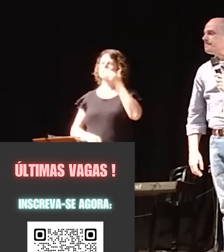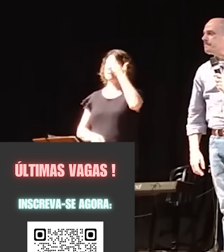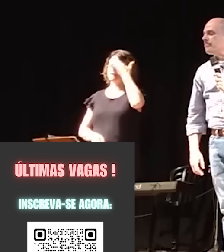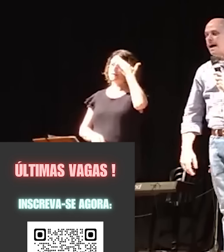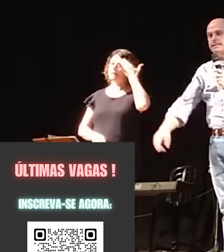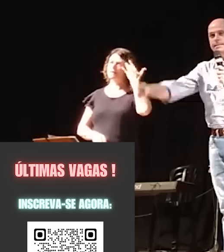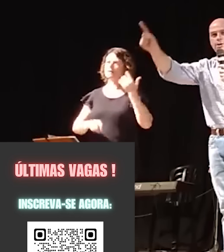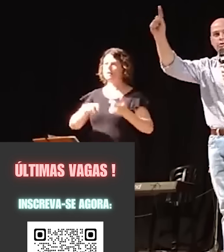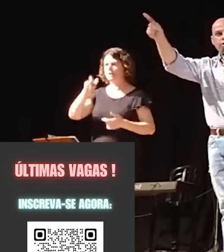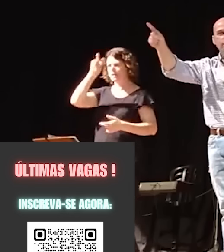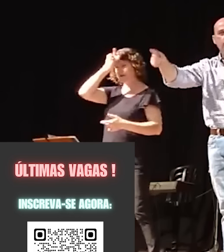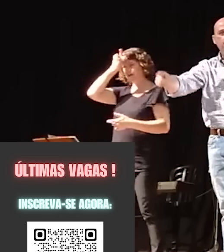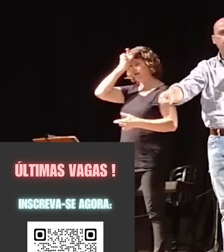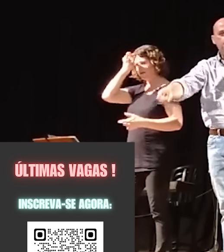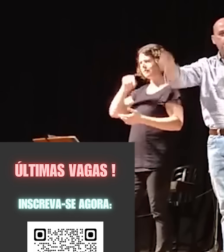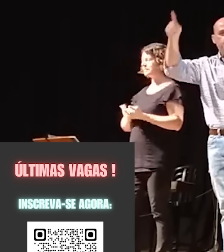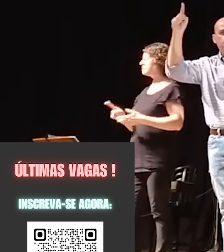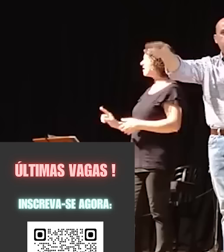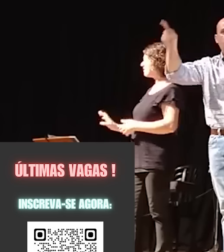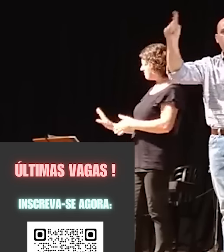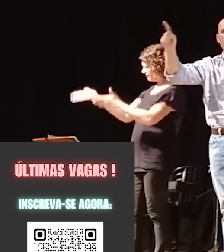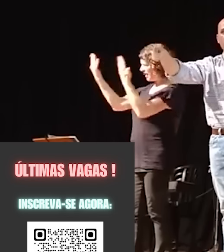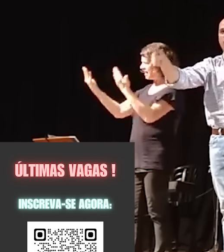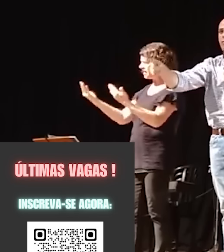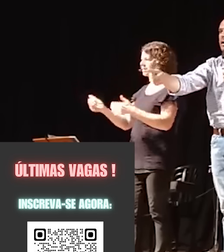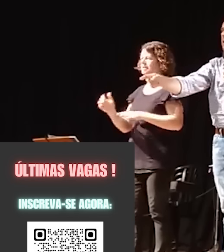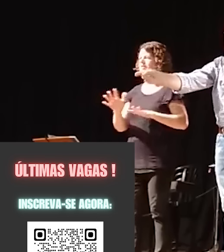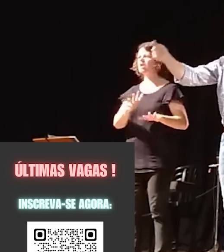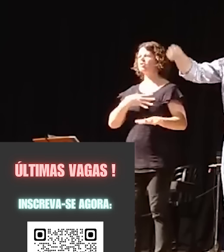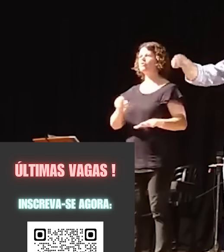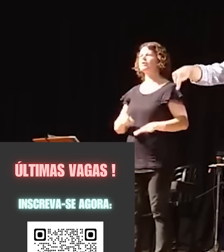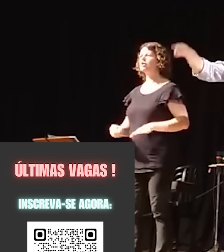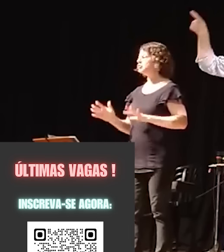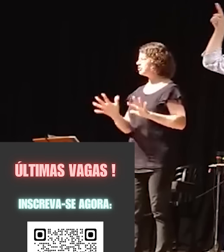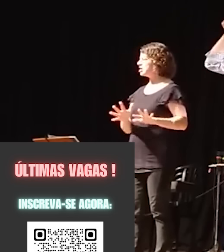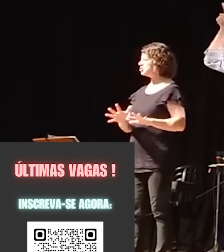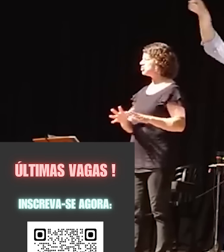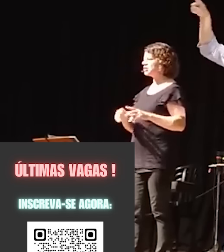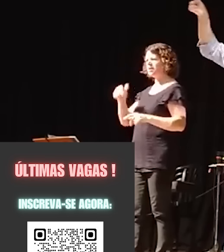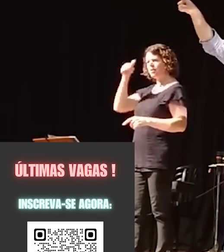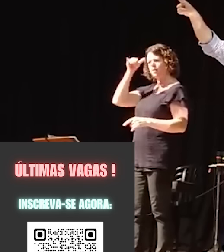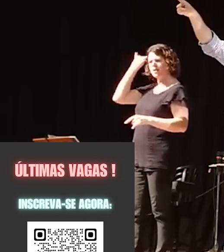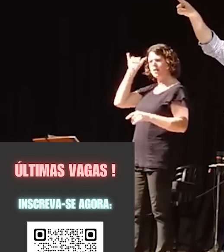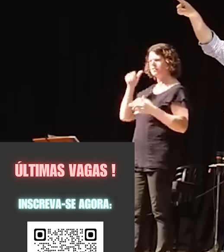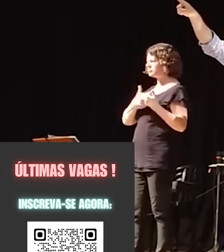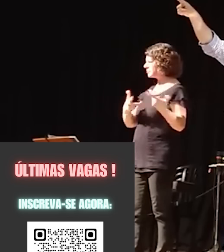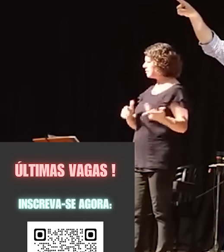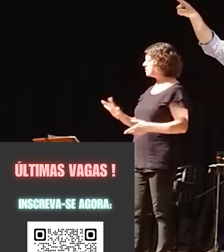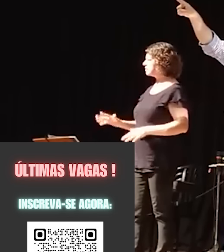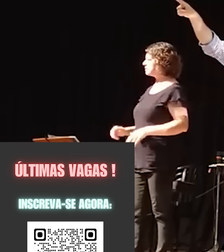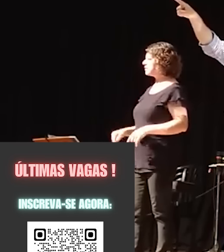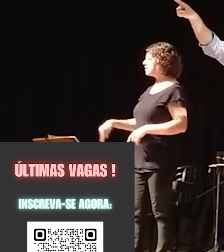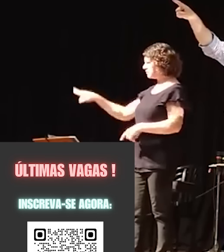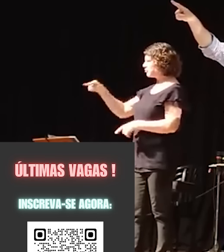ele assim diz o senhor deixai o Meu Povo Ir para que me celebre uma festa no